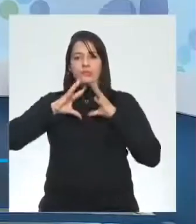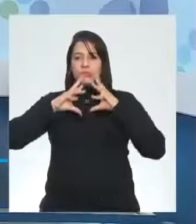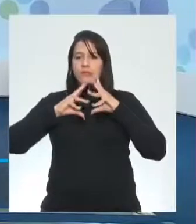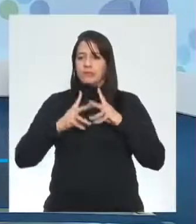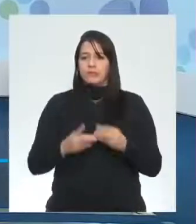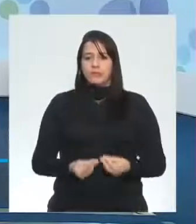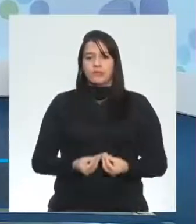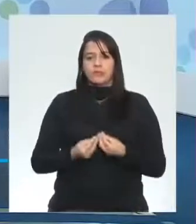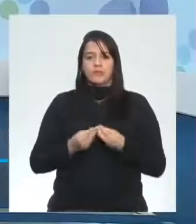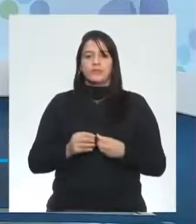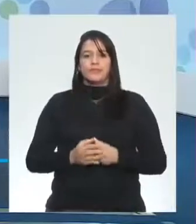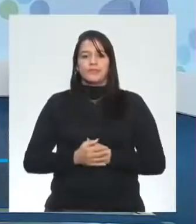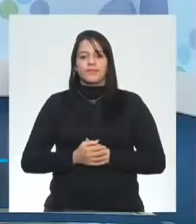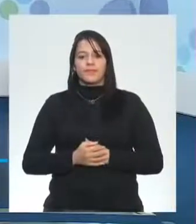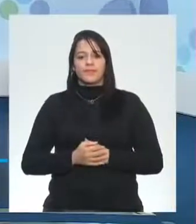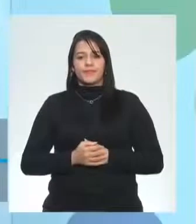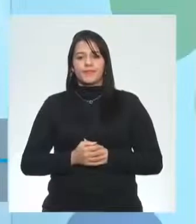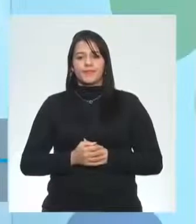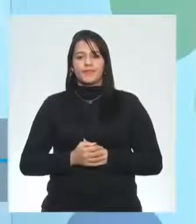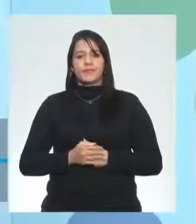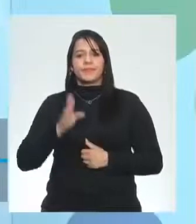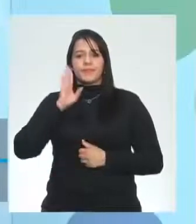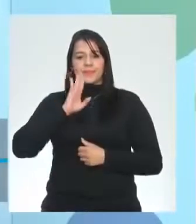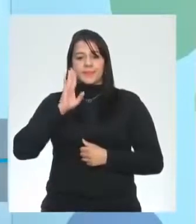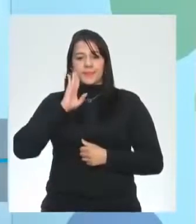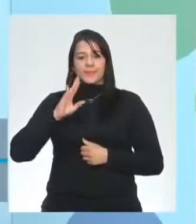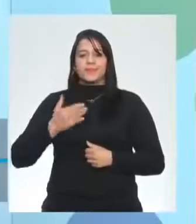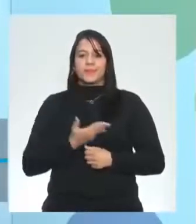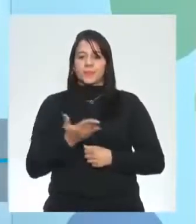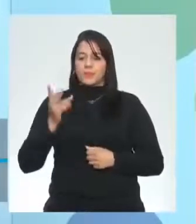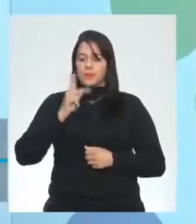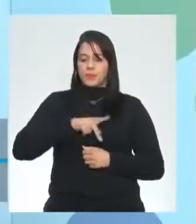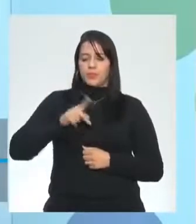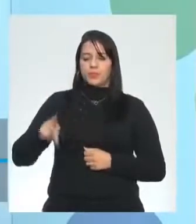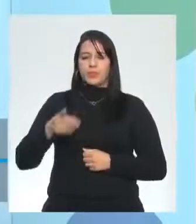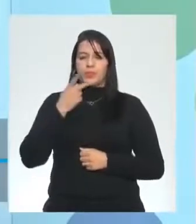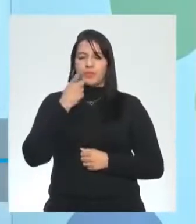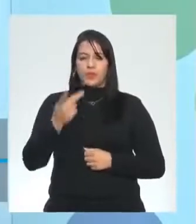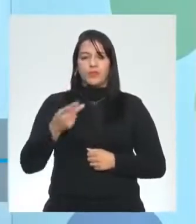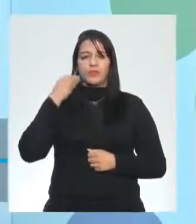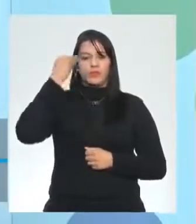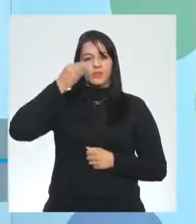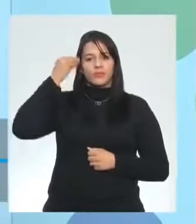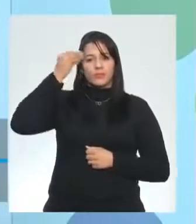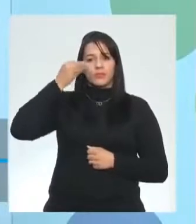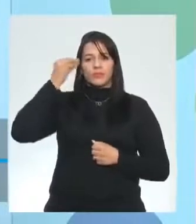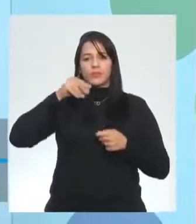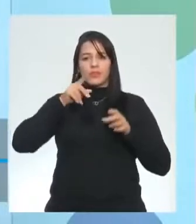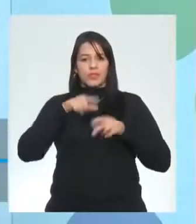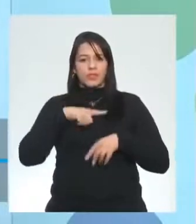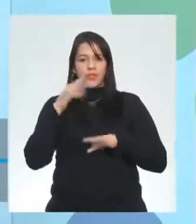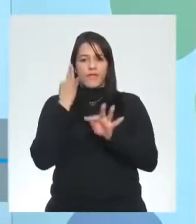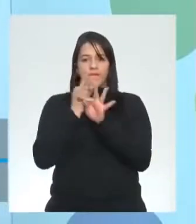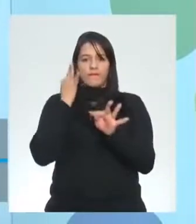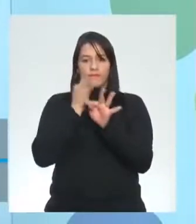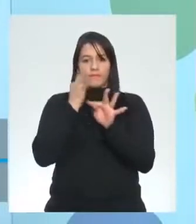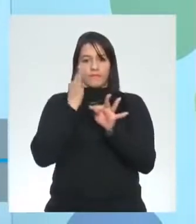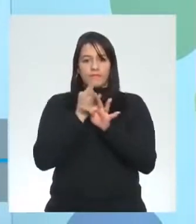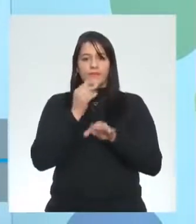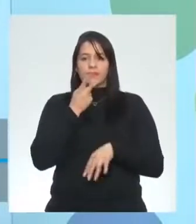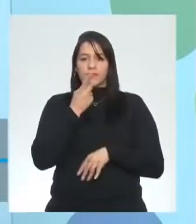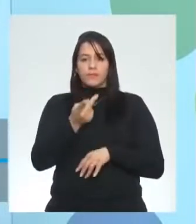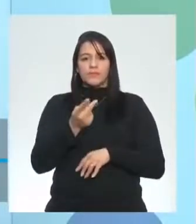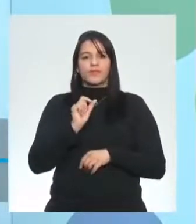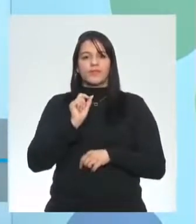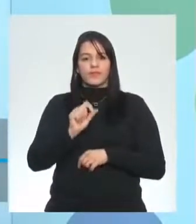aí interrelacionado, né? Isso, bacana. E o professor comentou um experimento muito legal que a gente faz muito em física, né? Do professor